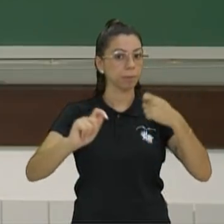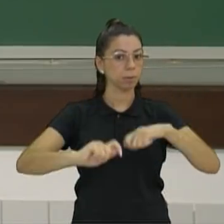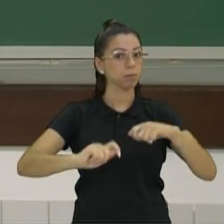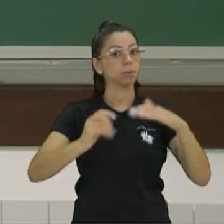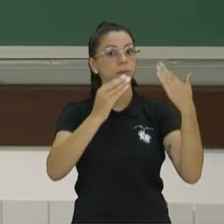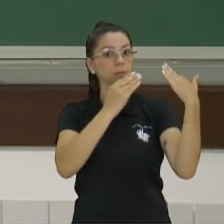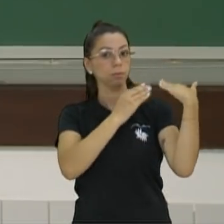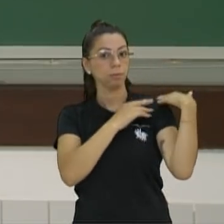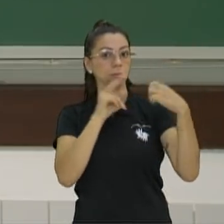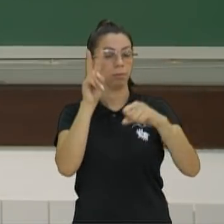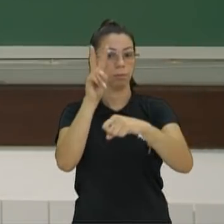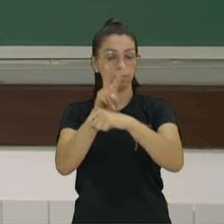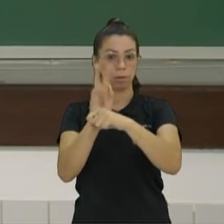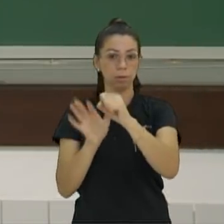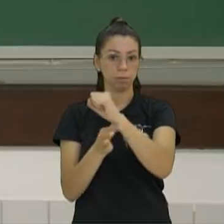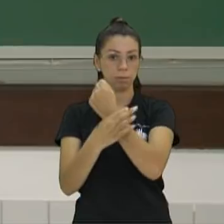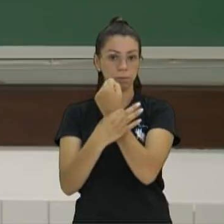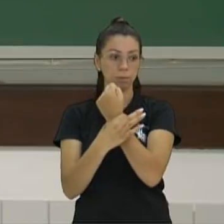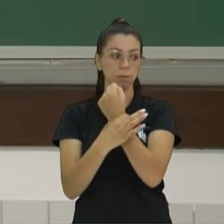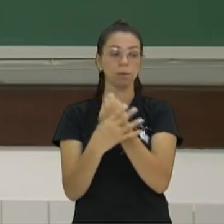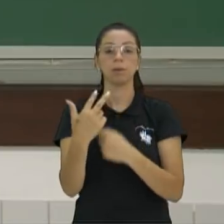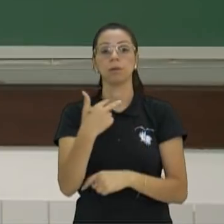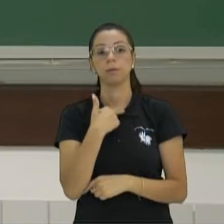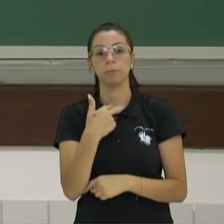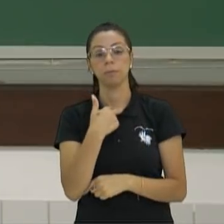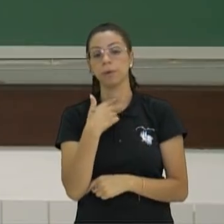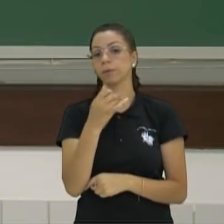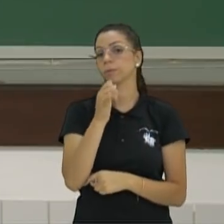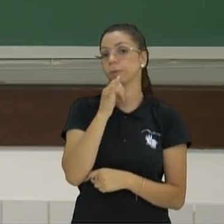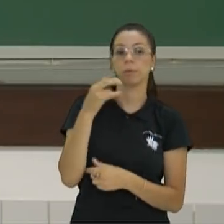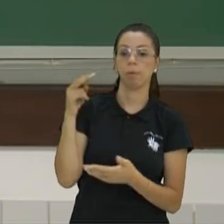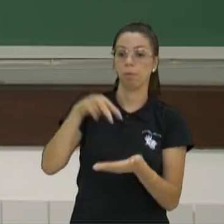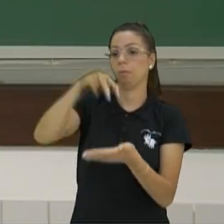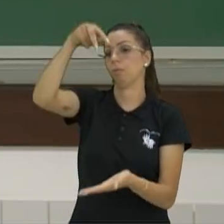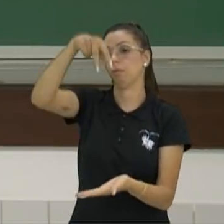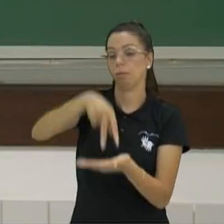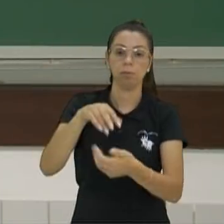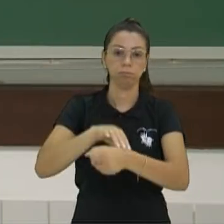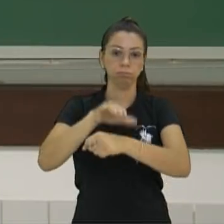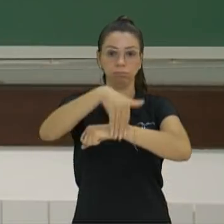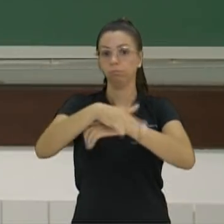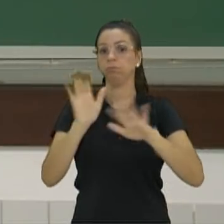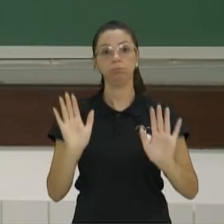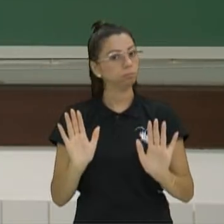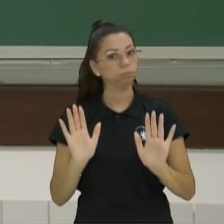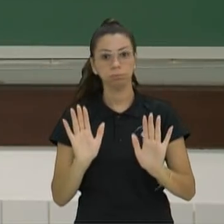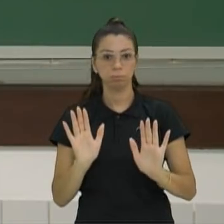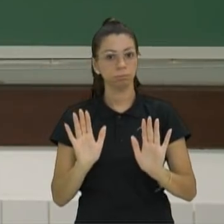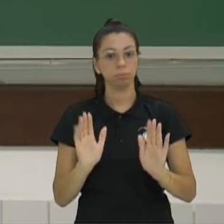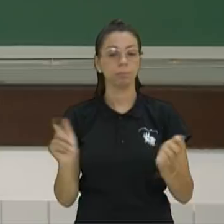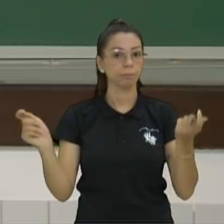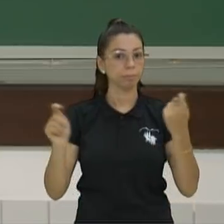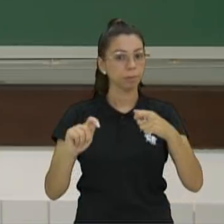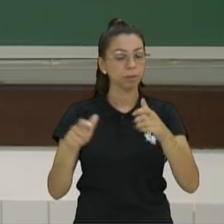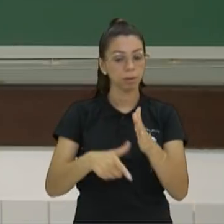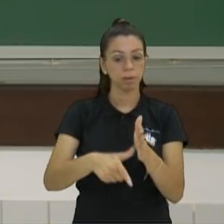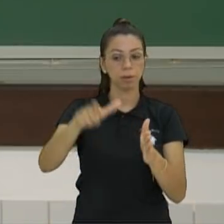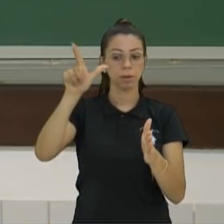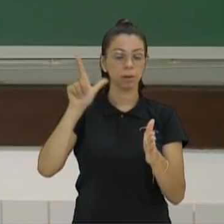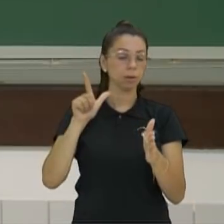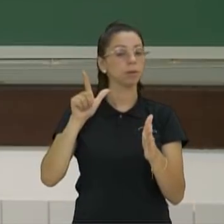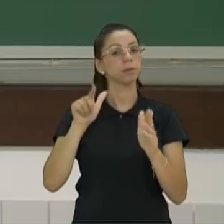descuidar da segurança, tá bom? Então a gente não pode sair por aí pulando muro, banco, querendo fazer parkour. A gente antes tem